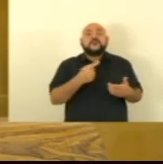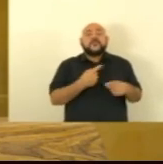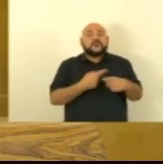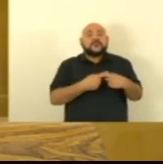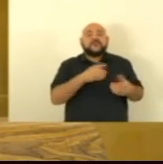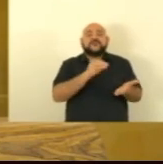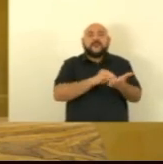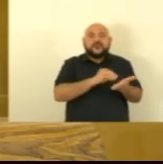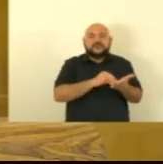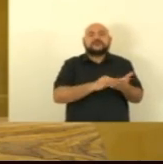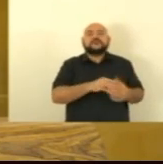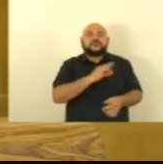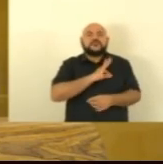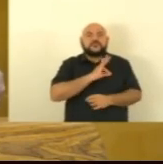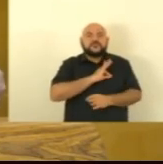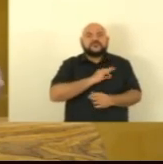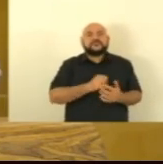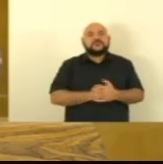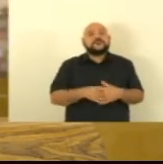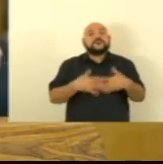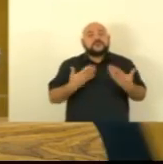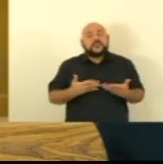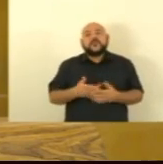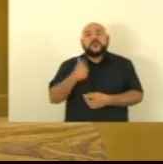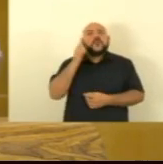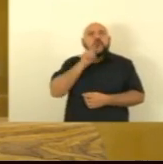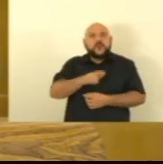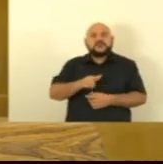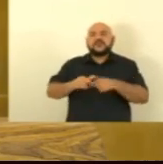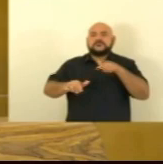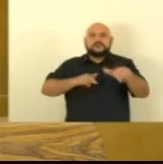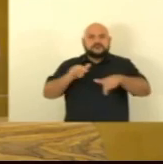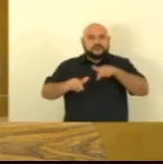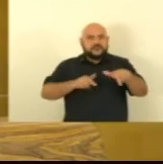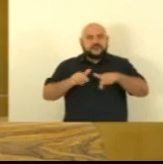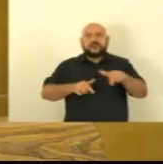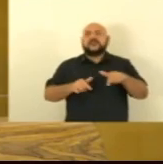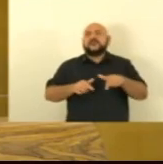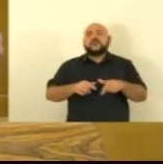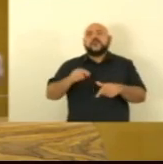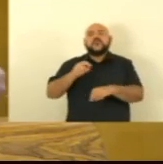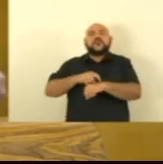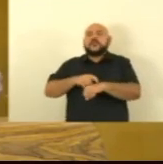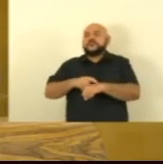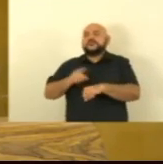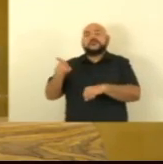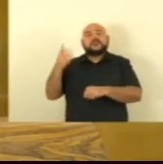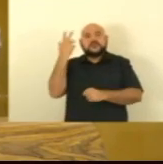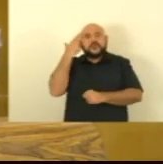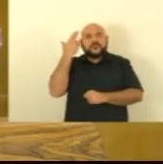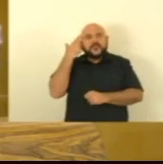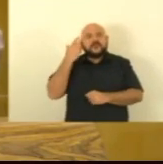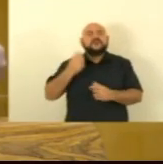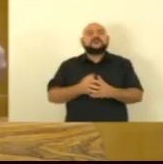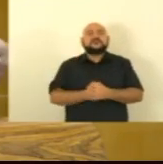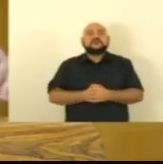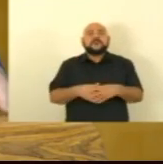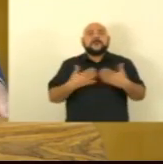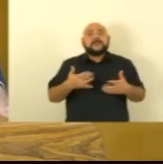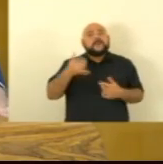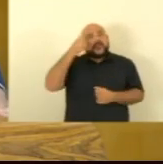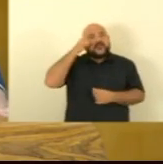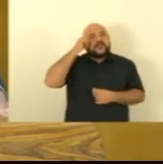e assim cumprindo sua carga horária, fazendo o policiamento preventivo, antecipando, estando presente